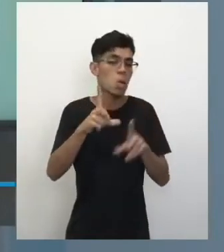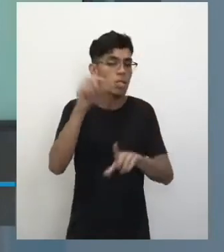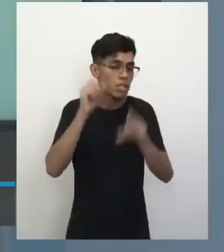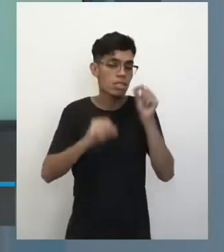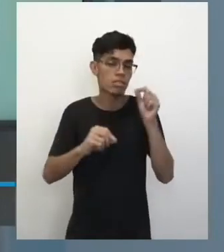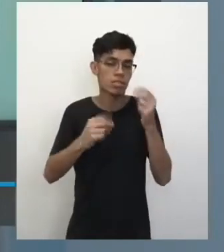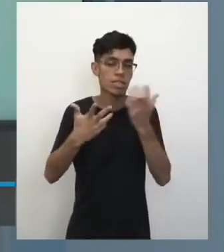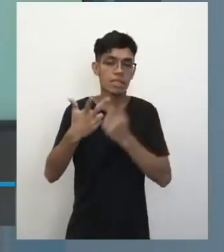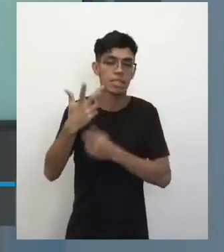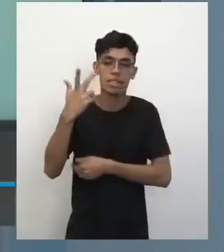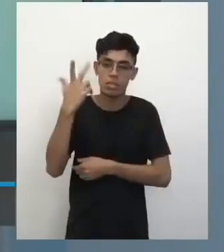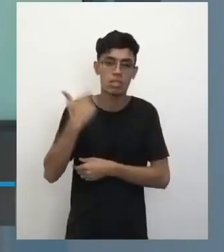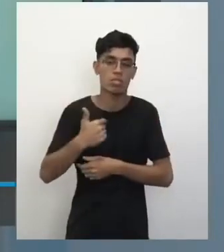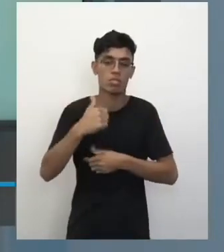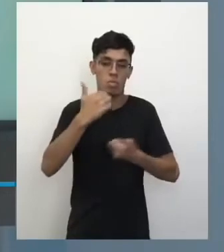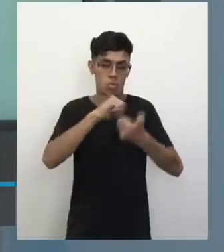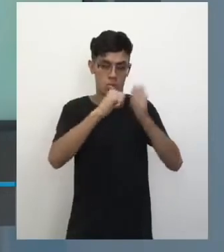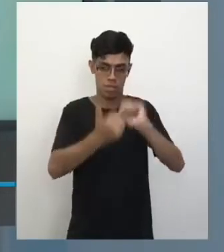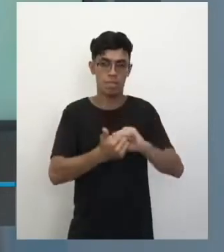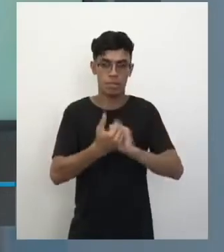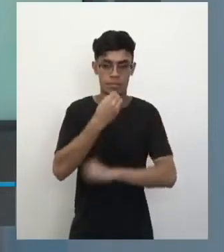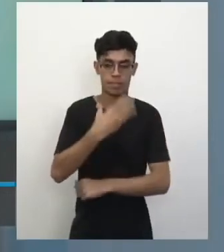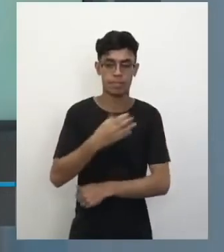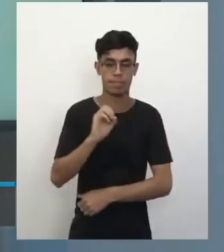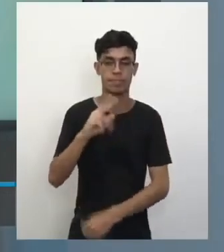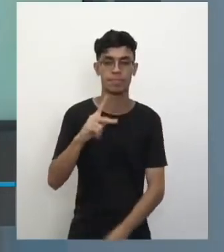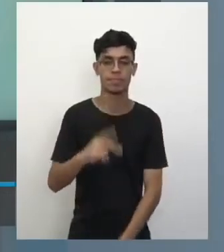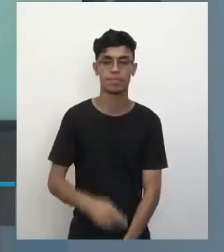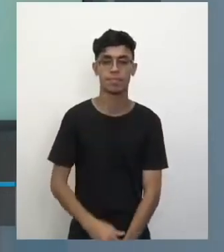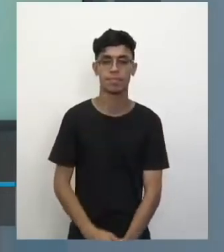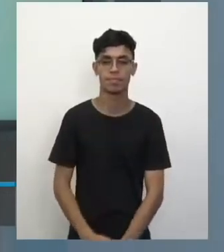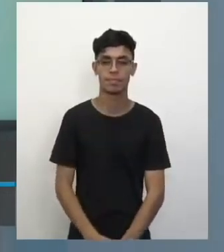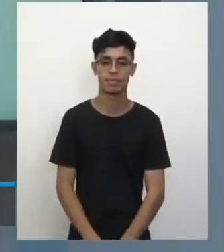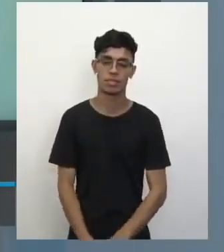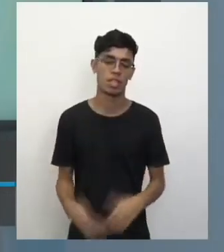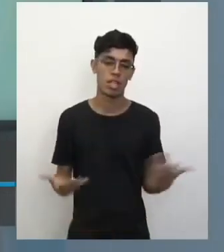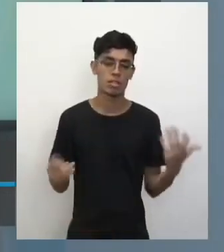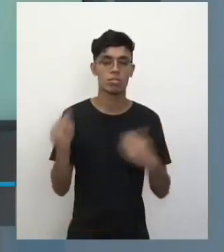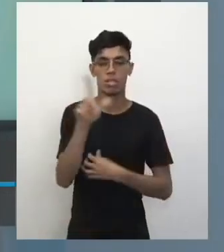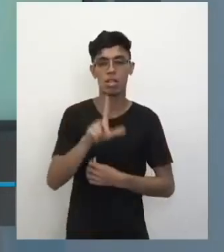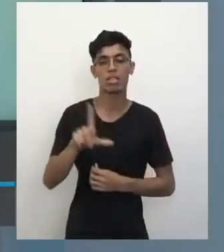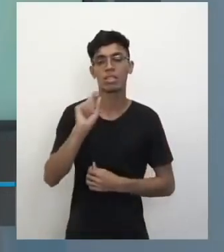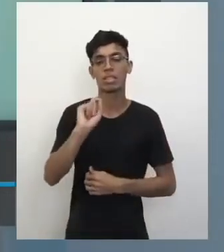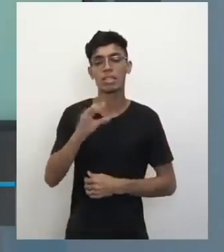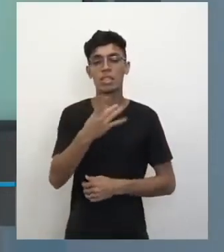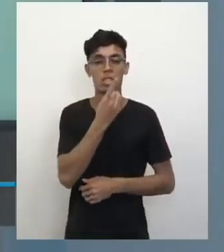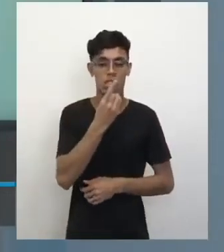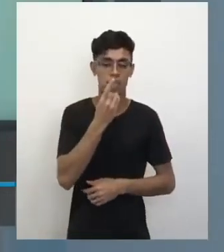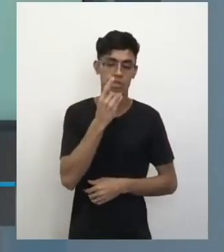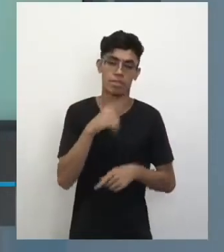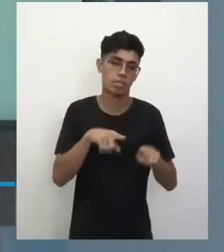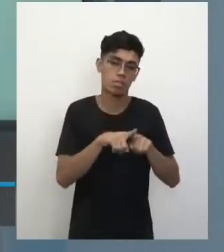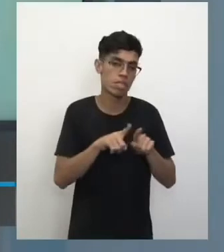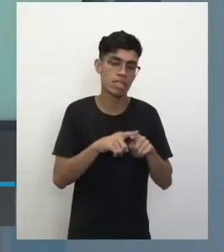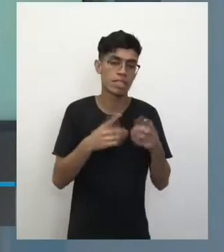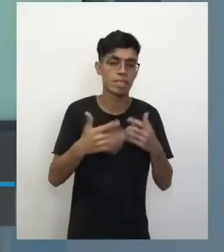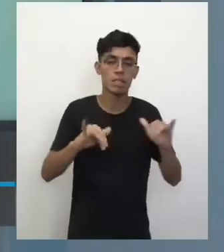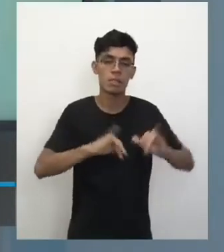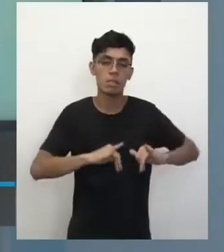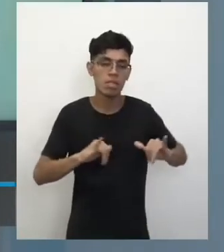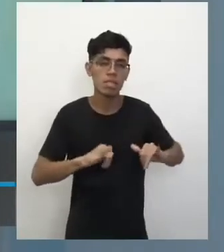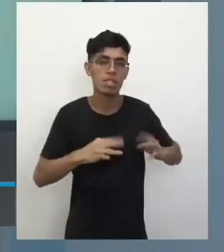seleção do mais bem adaptado. Tá bom? Muito bem. Então é claro, né, que o Darwin sofreu também, assim como o